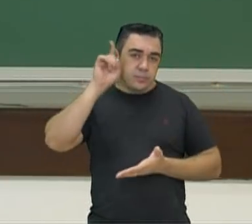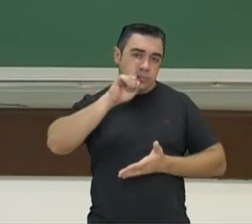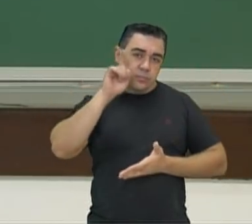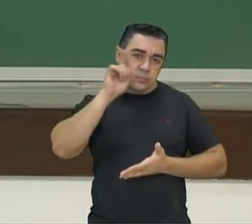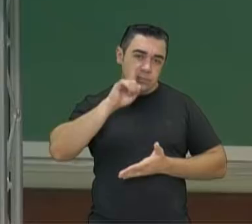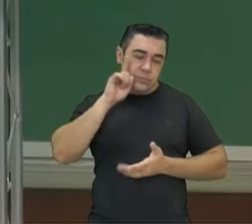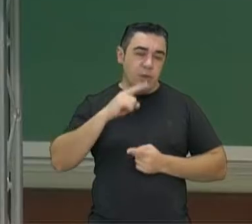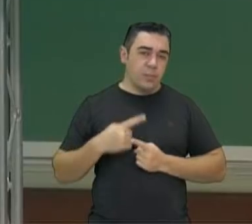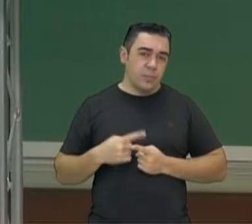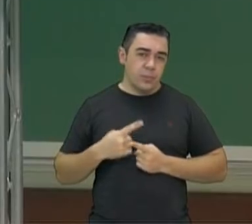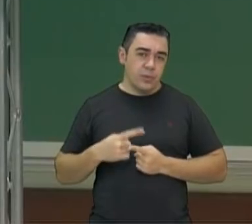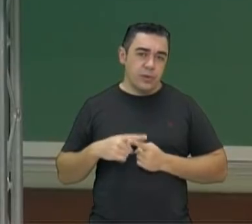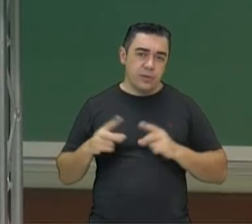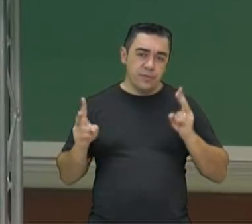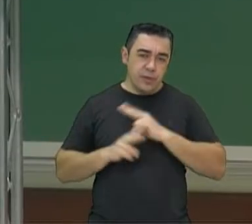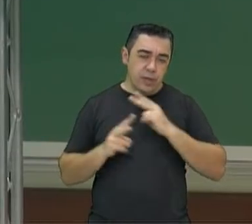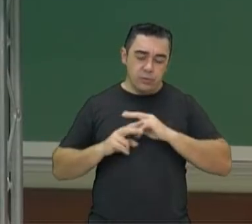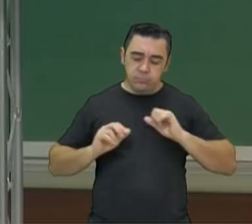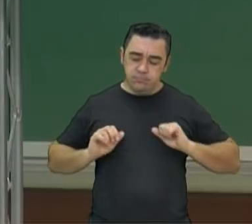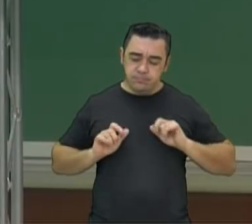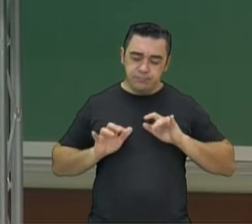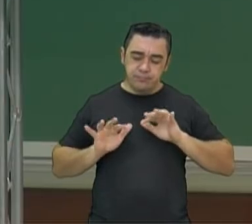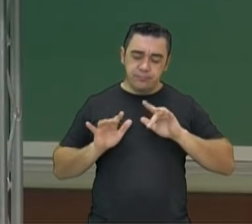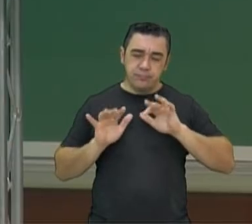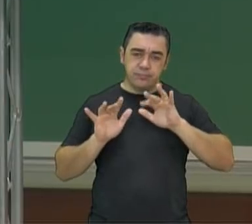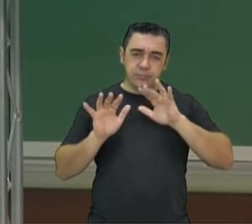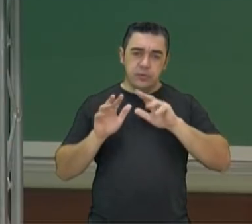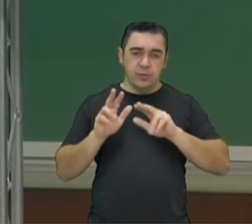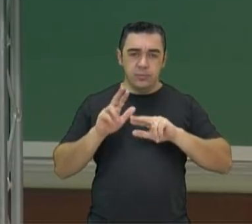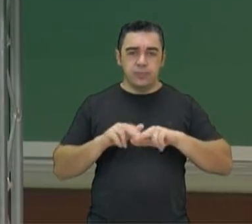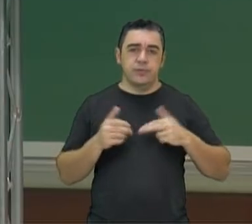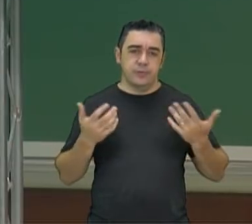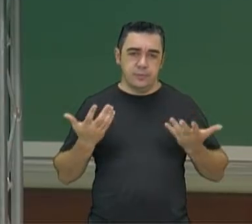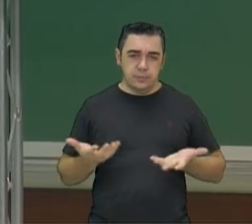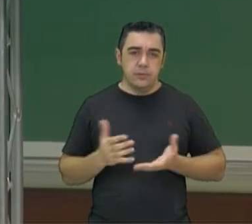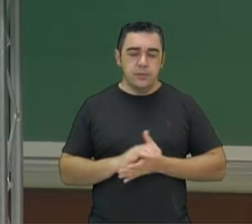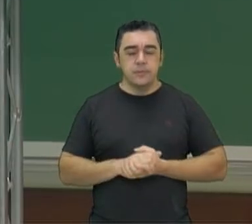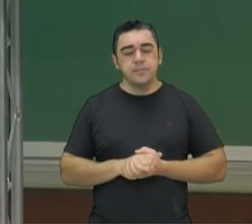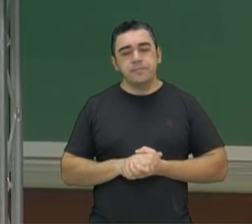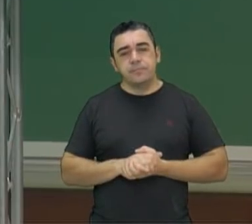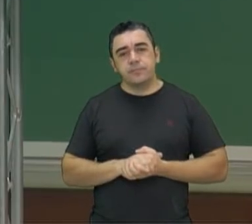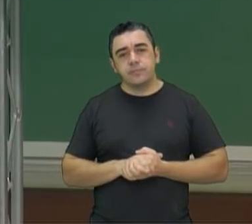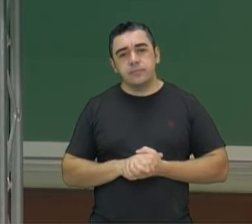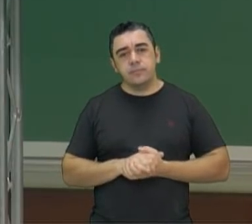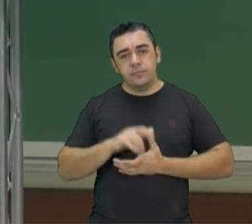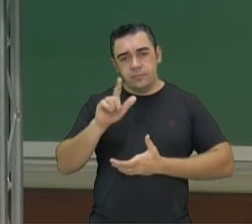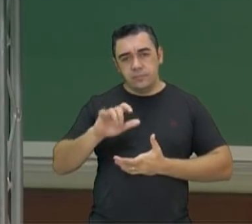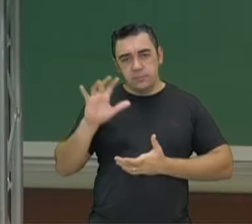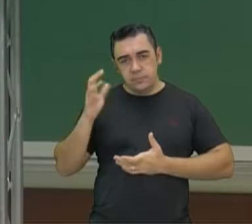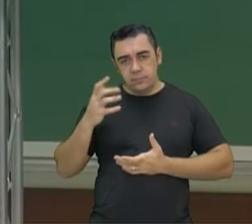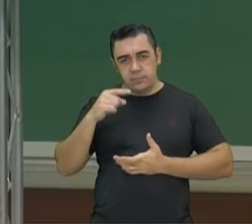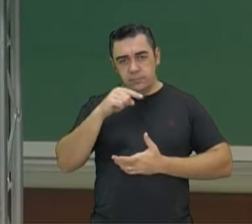existentes por conta aí desse processo, né, vamos chamar assim,